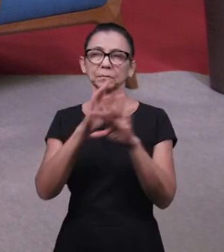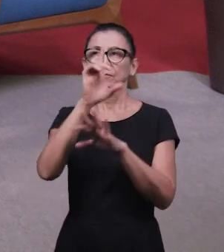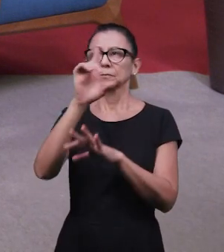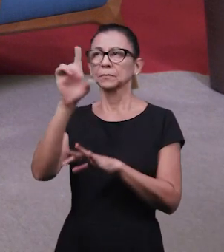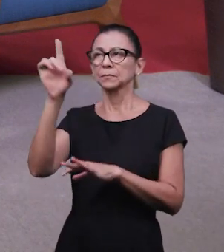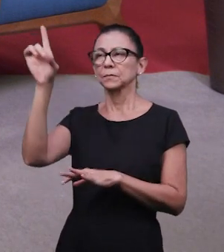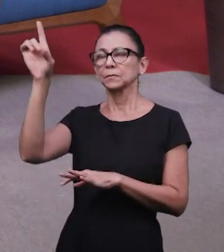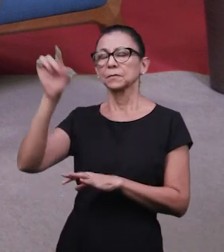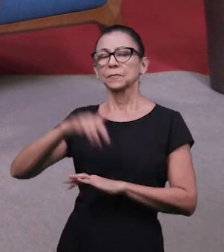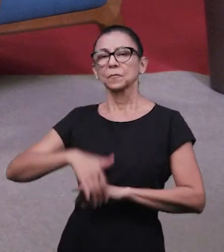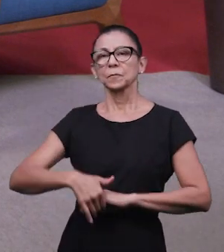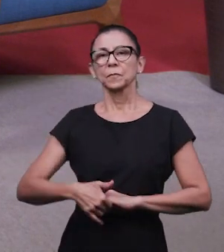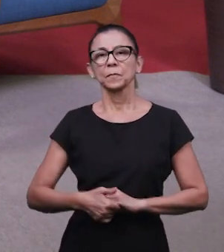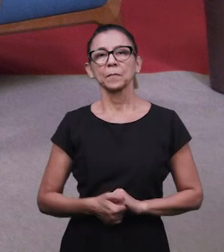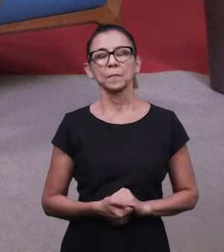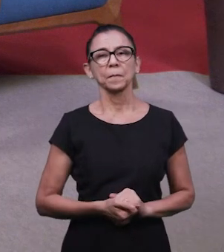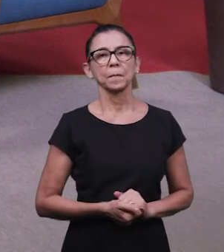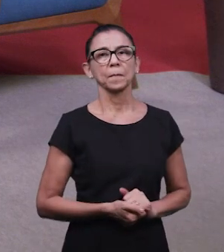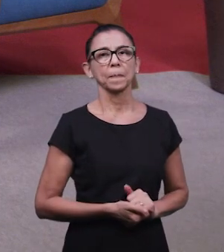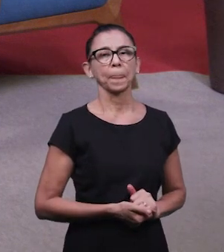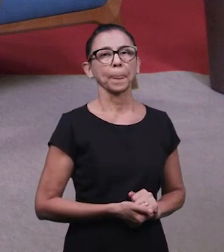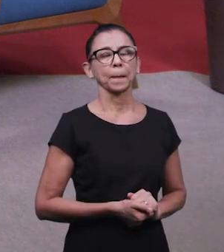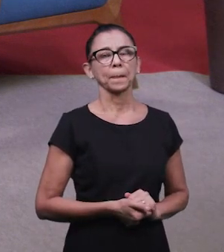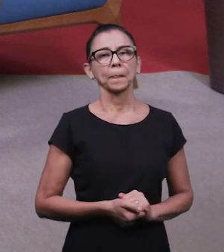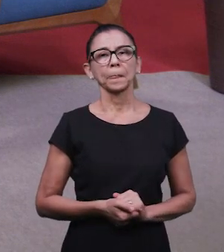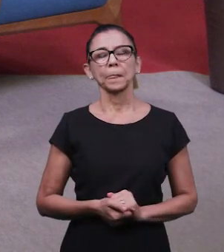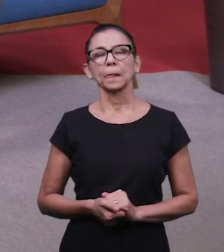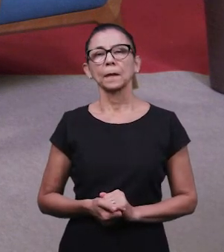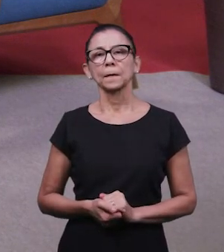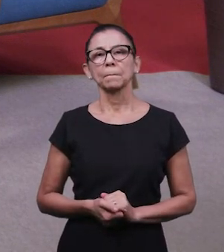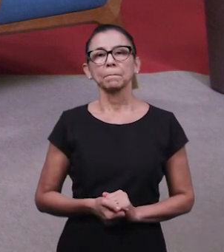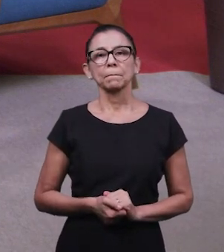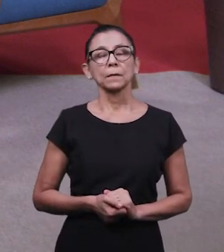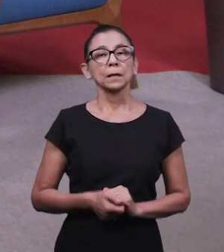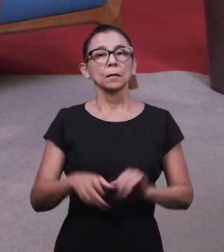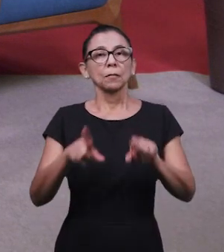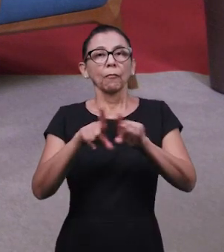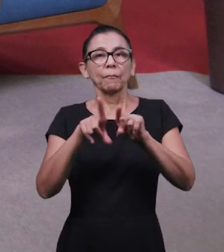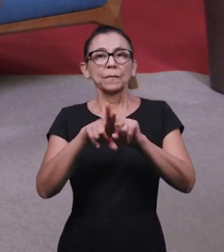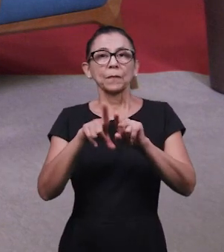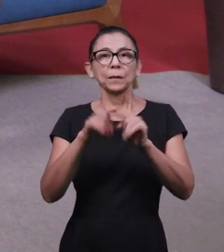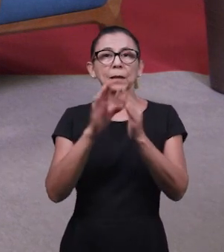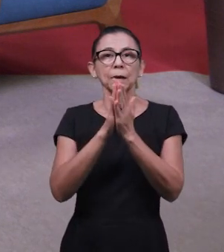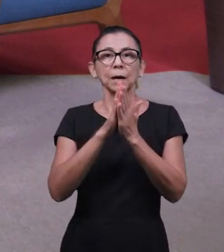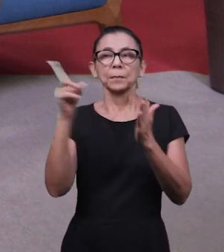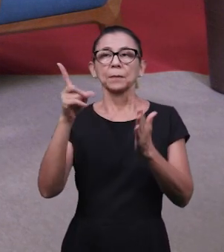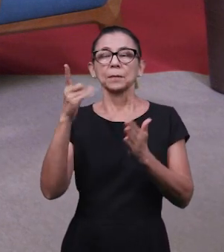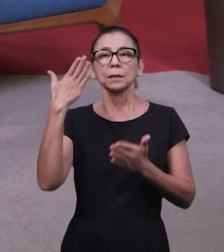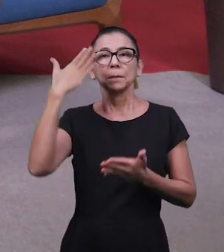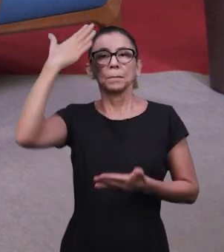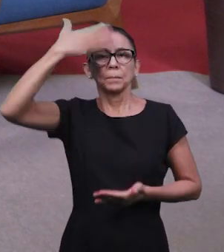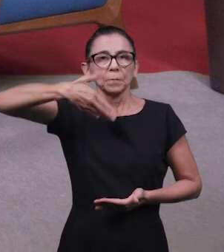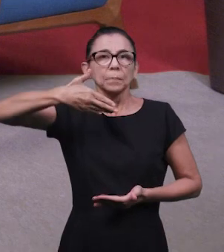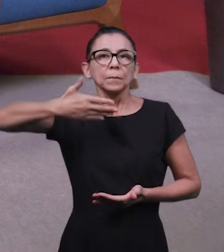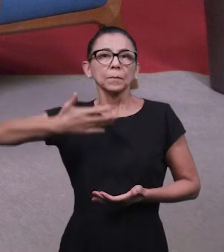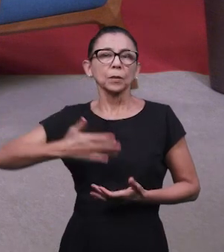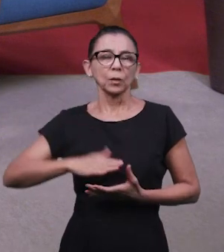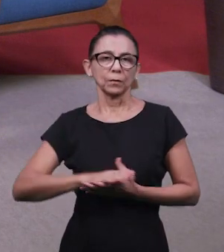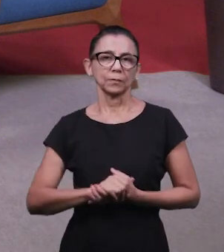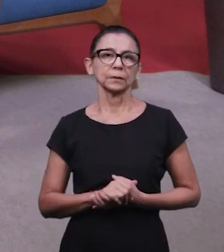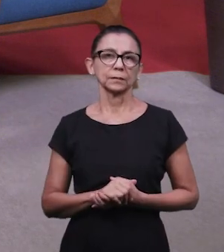palavra viva e o autor dela está vivo. Glória a Deus. E ela gera vida. Ela gera vida. Que é a vida eterna, é a salvação